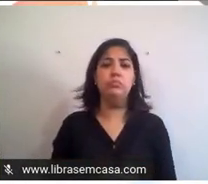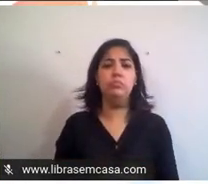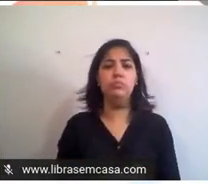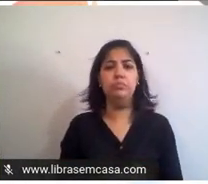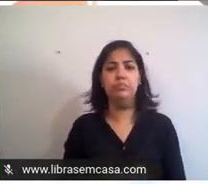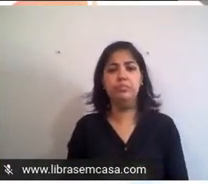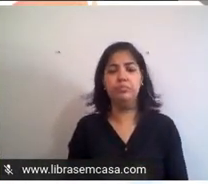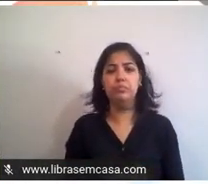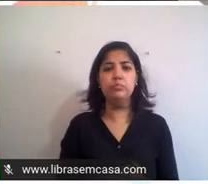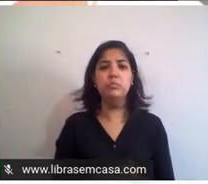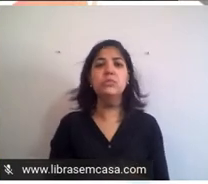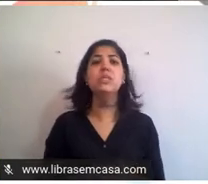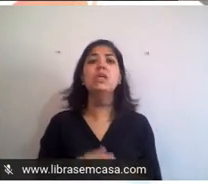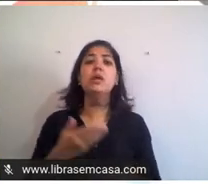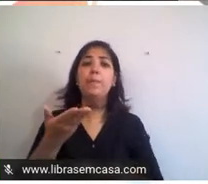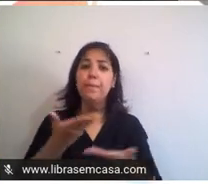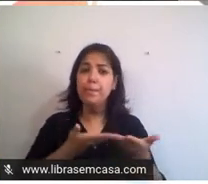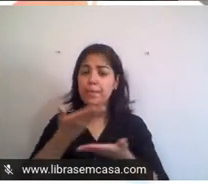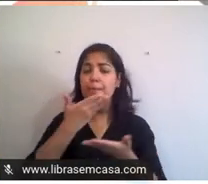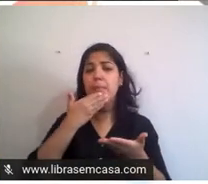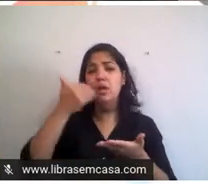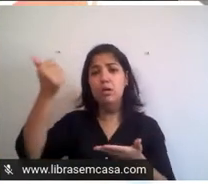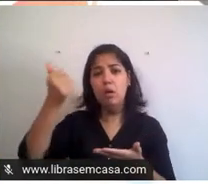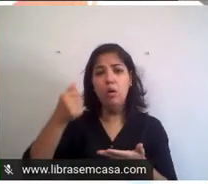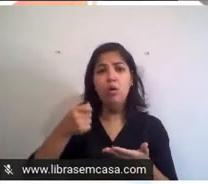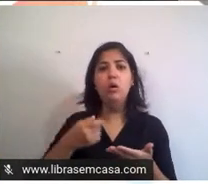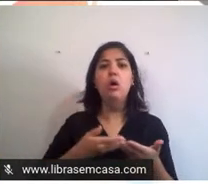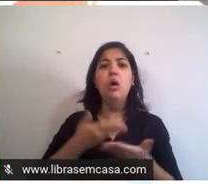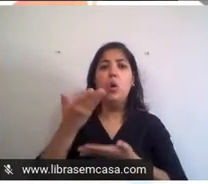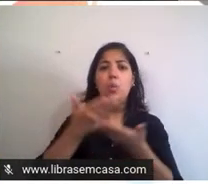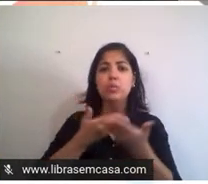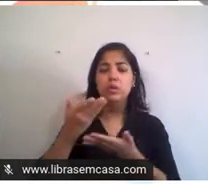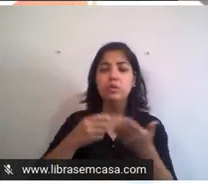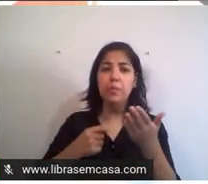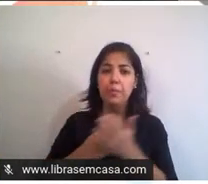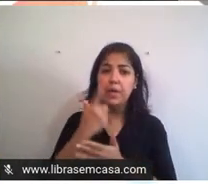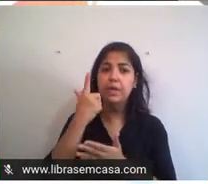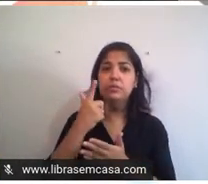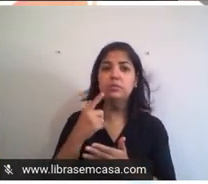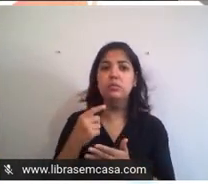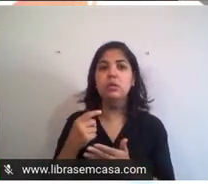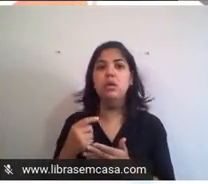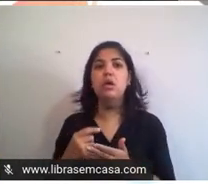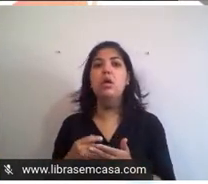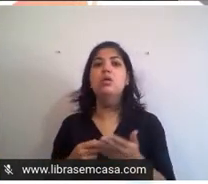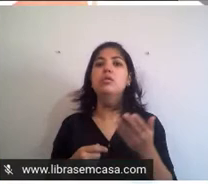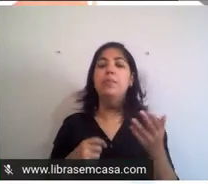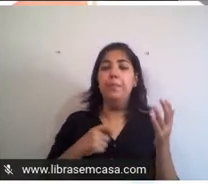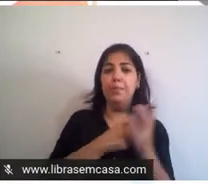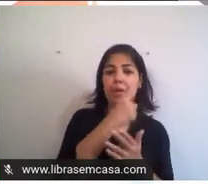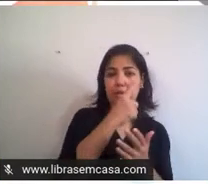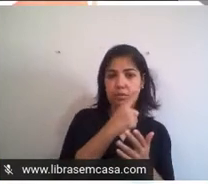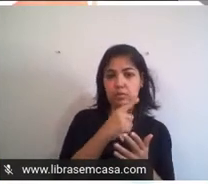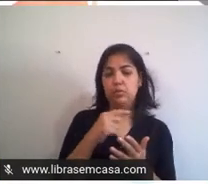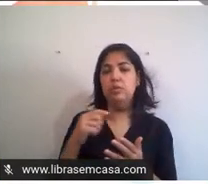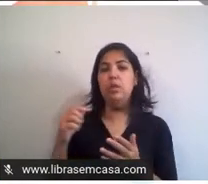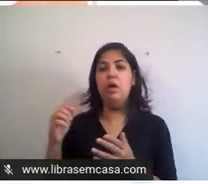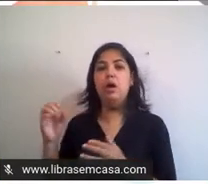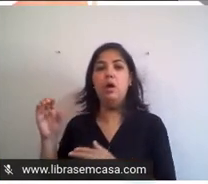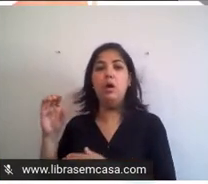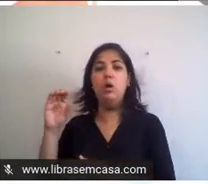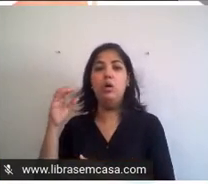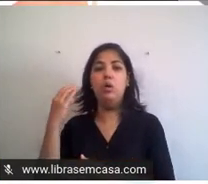melhorem a competitividade de preço, por exemplo, da eletricidade vindo pela concessionária em relação à eletricidade